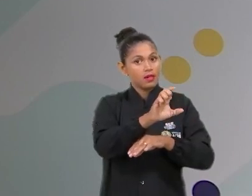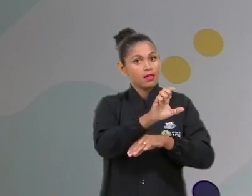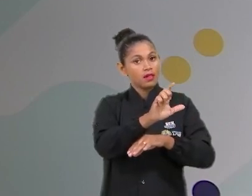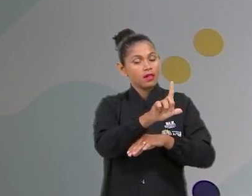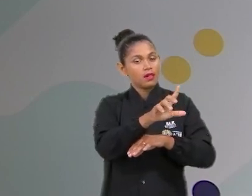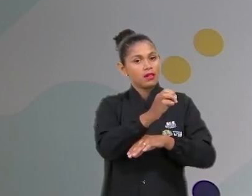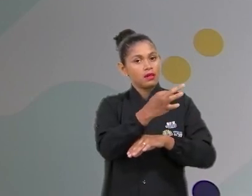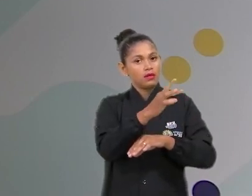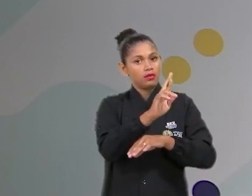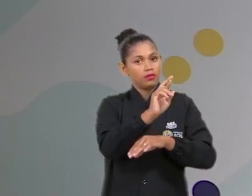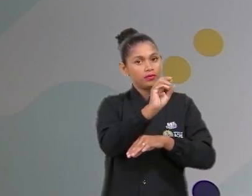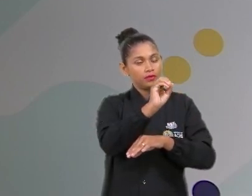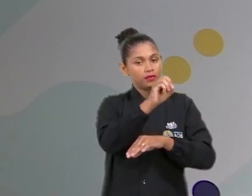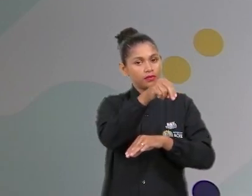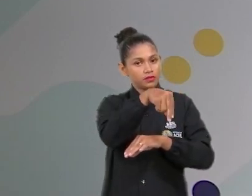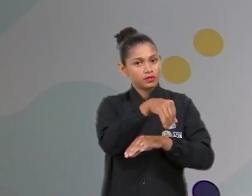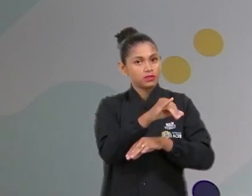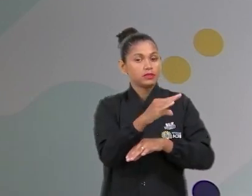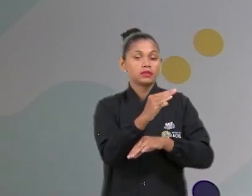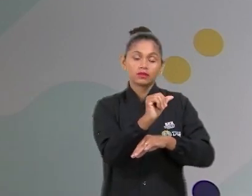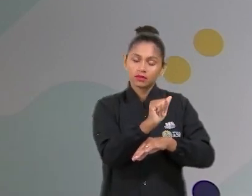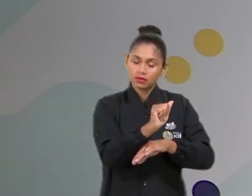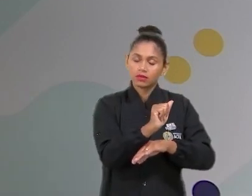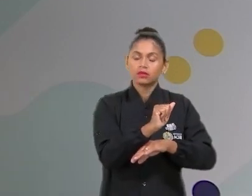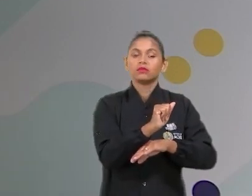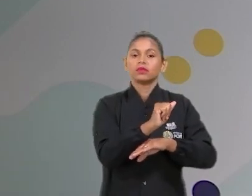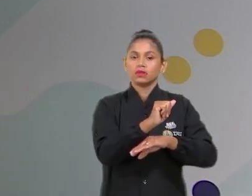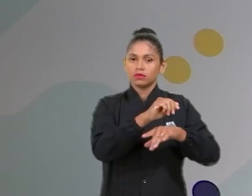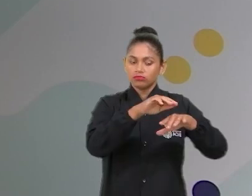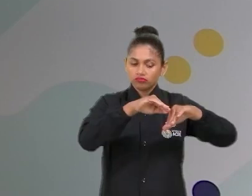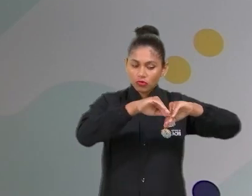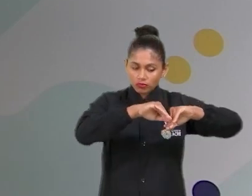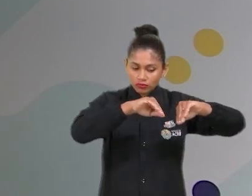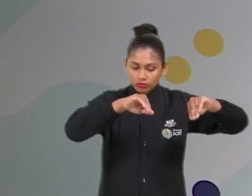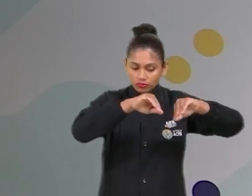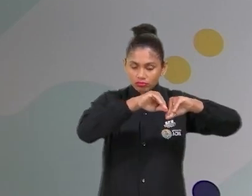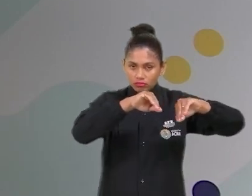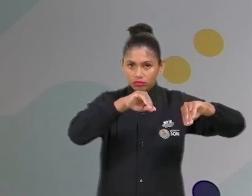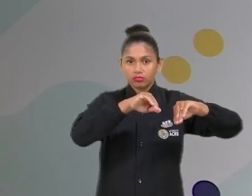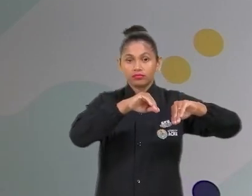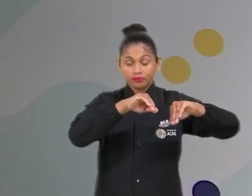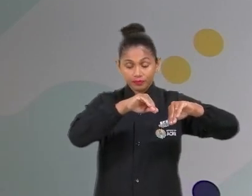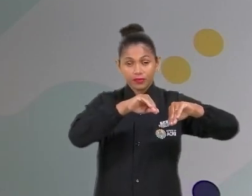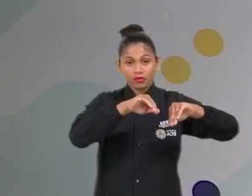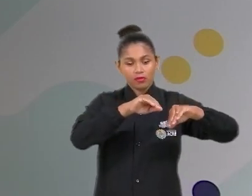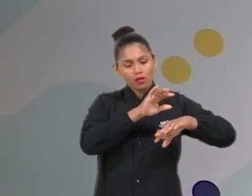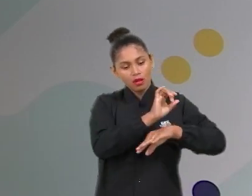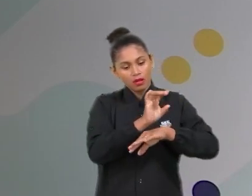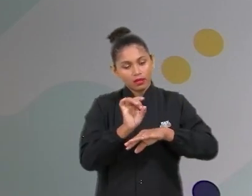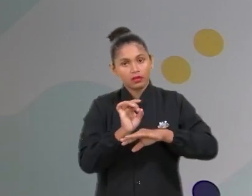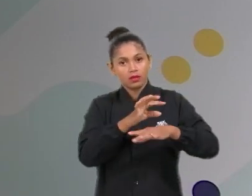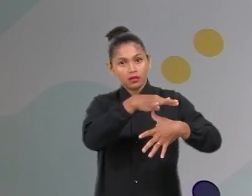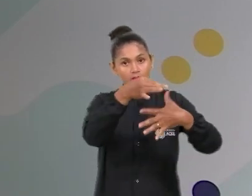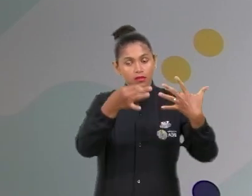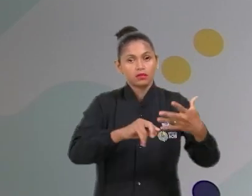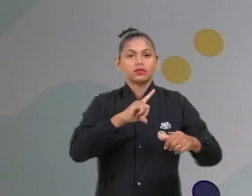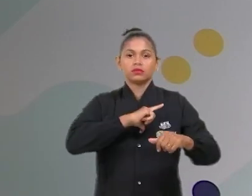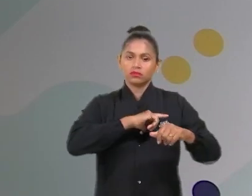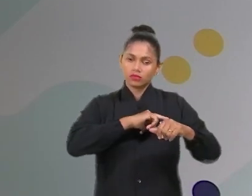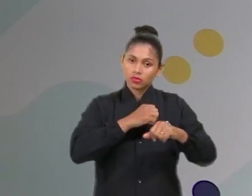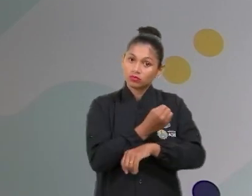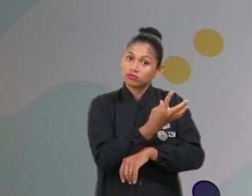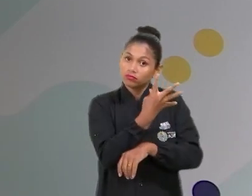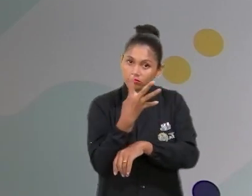D, F. Cada um desses subníveis, eles suportam uma quantidade exata